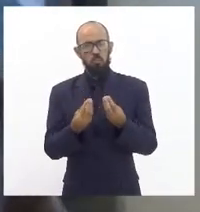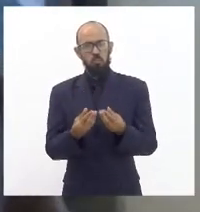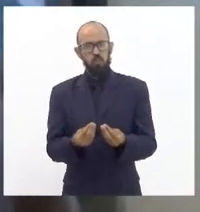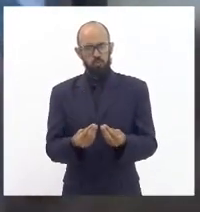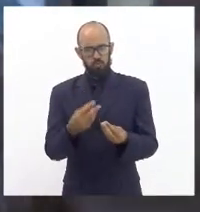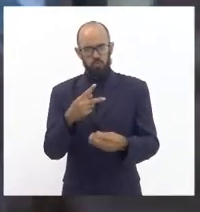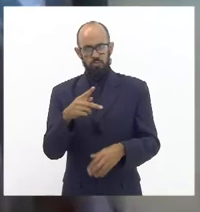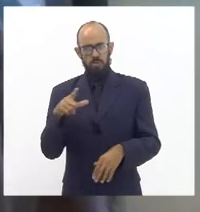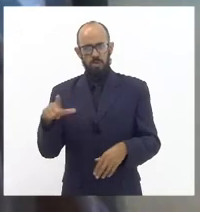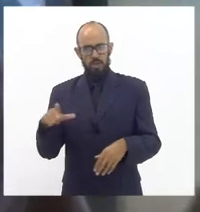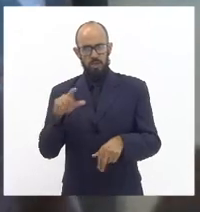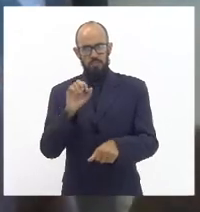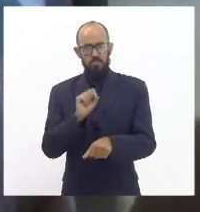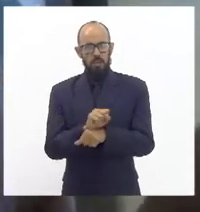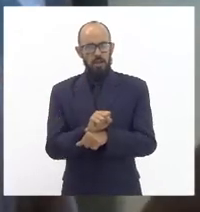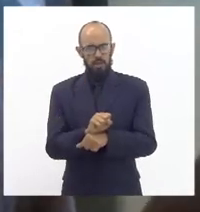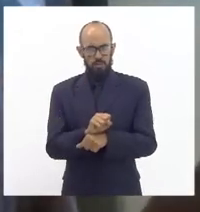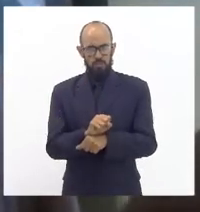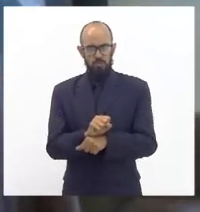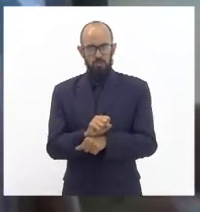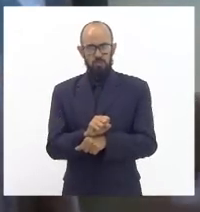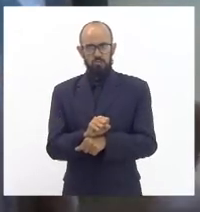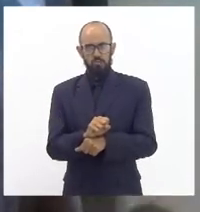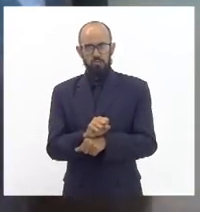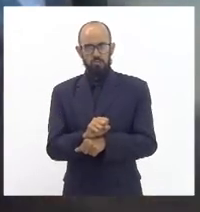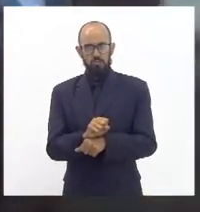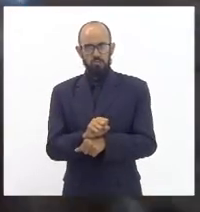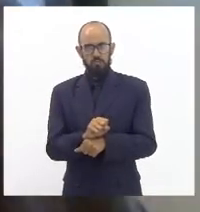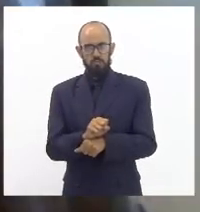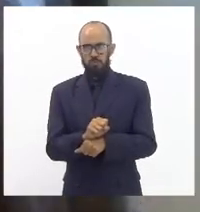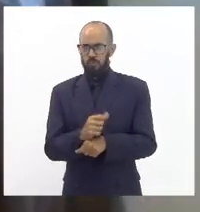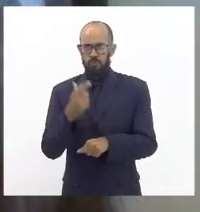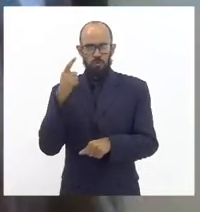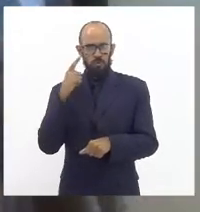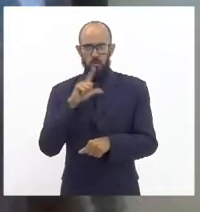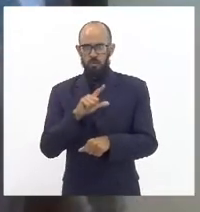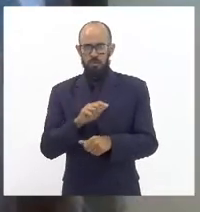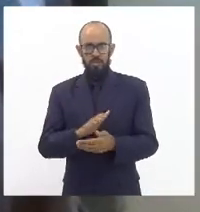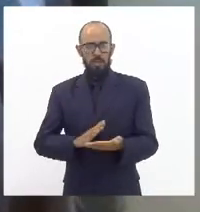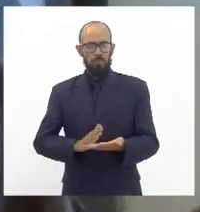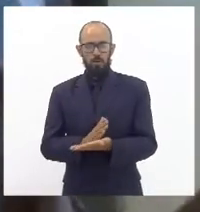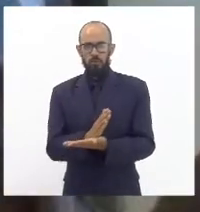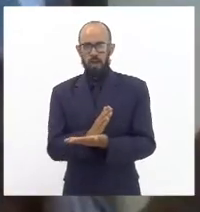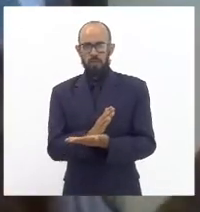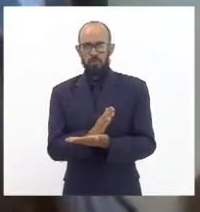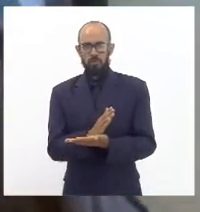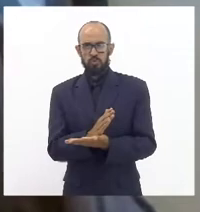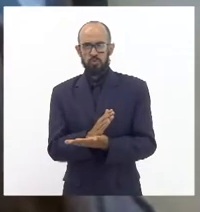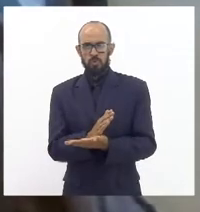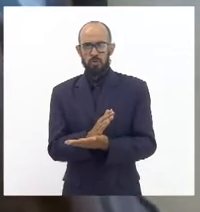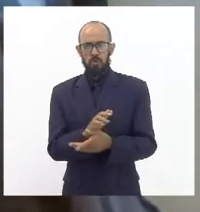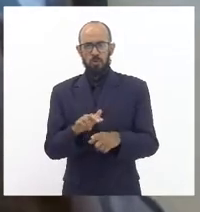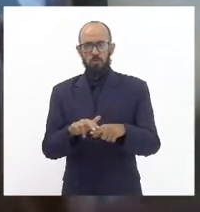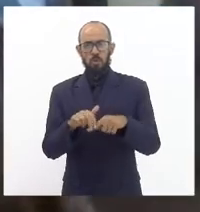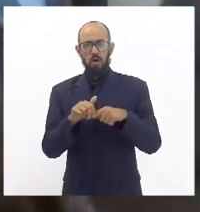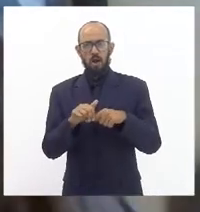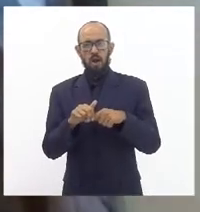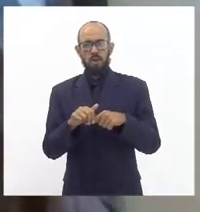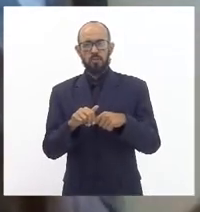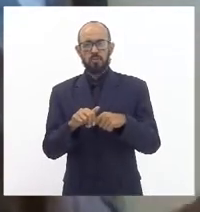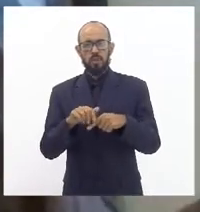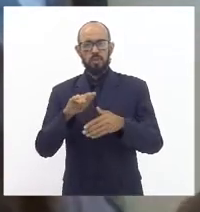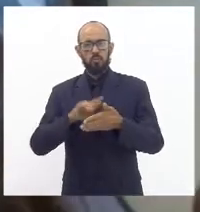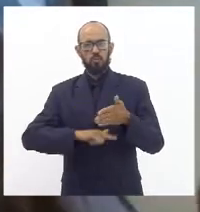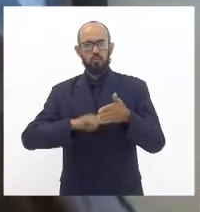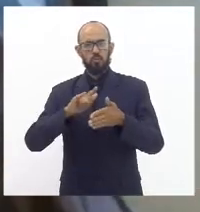projetos parados eu ir não conseguem ser aprovados porque a prestação de contas e